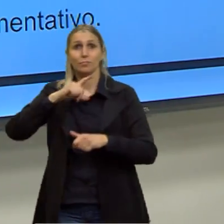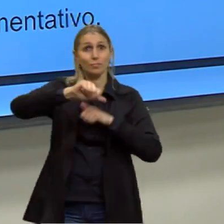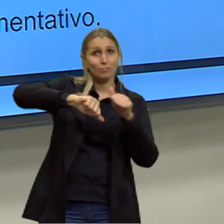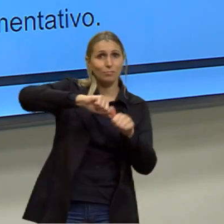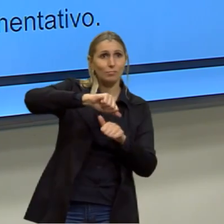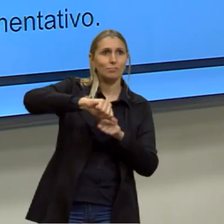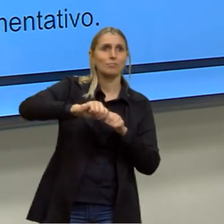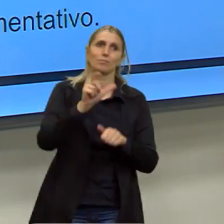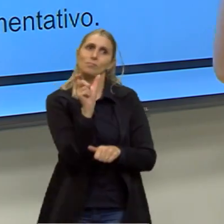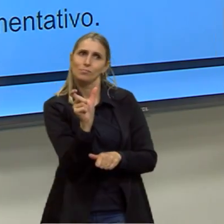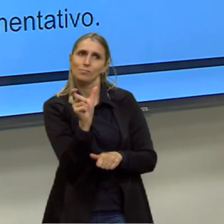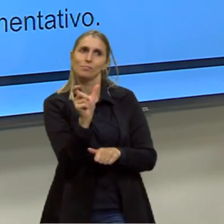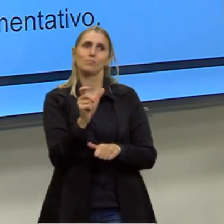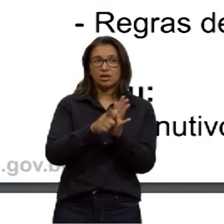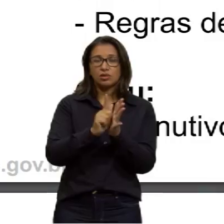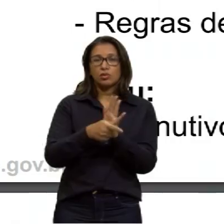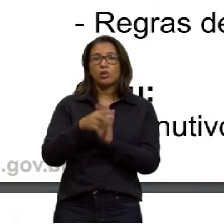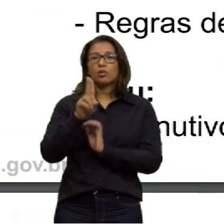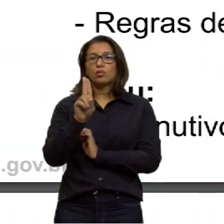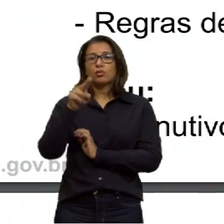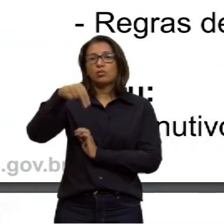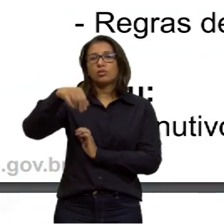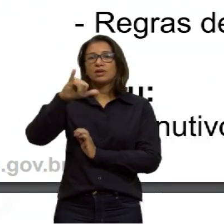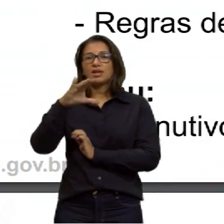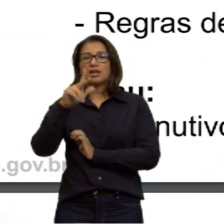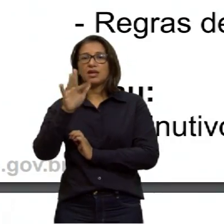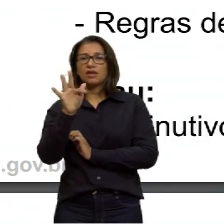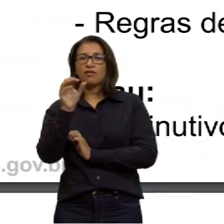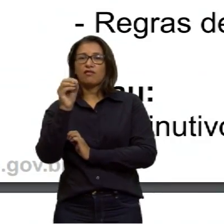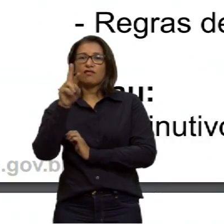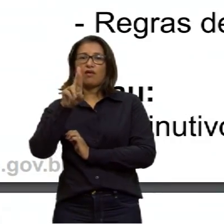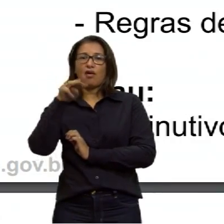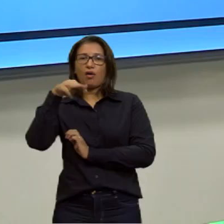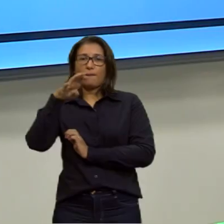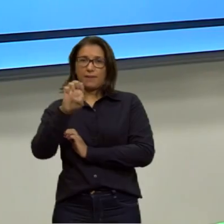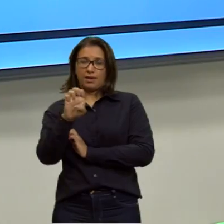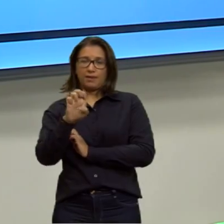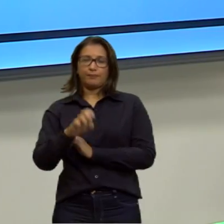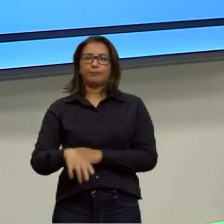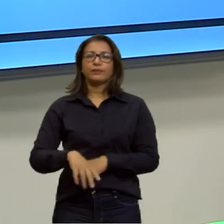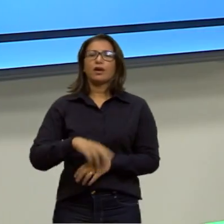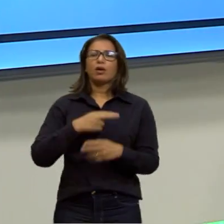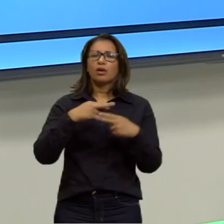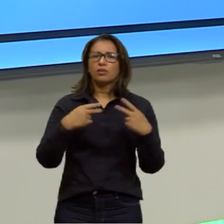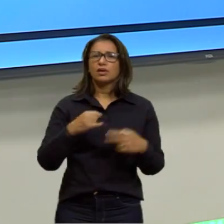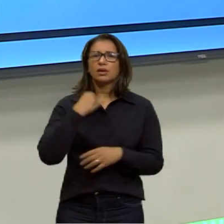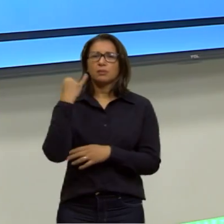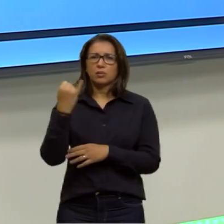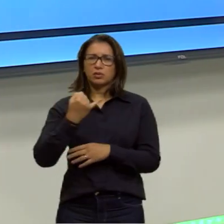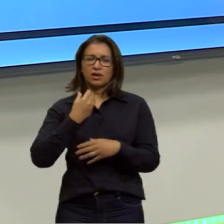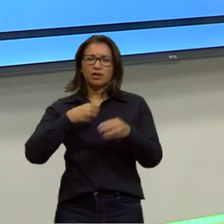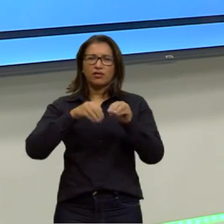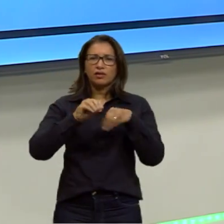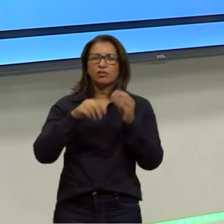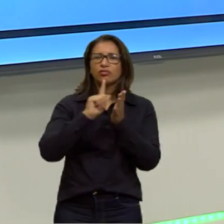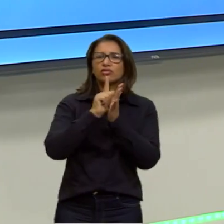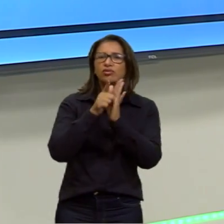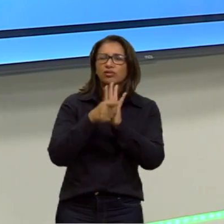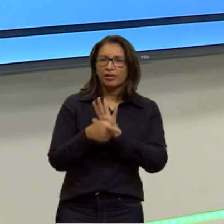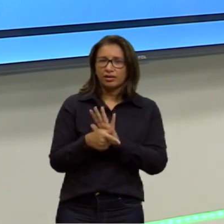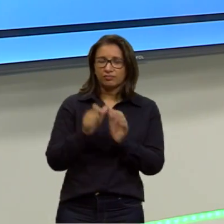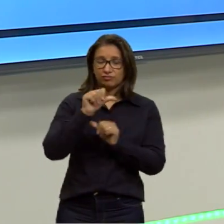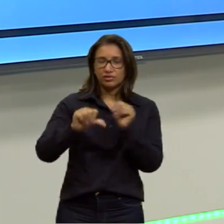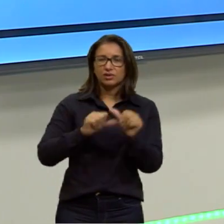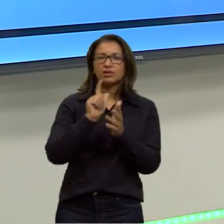fazer essa troca ele é biforme a onde você vai para flexão de número uma coisa que é importante falar sobre flexão de gênero